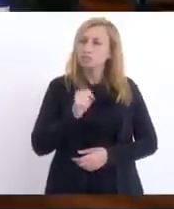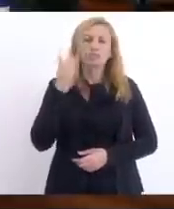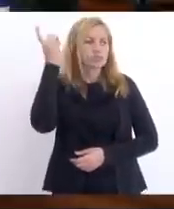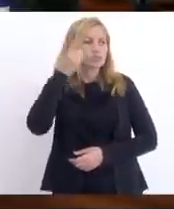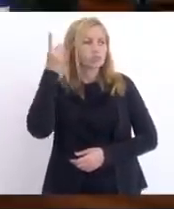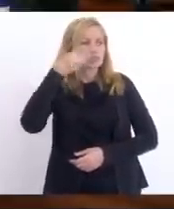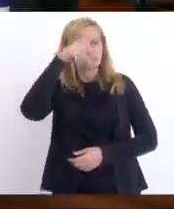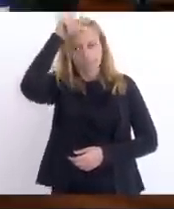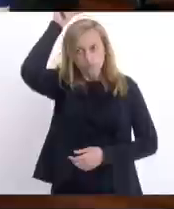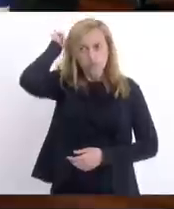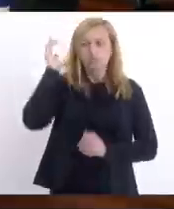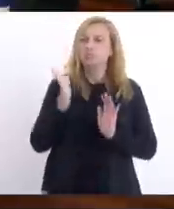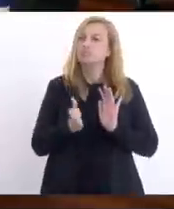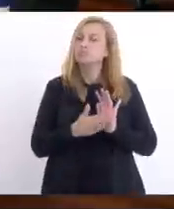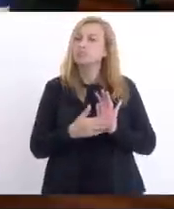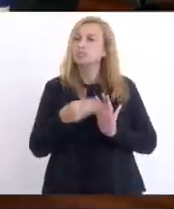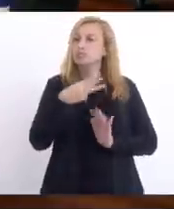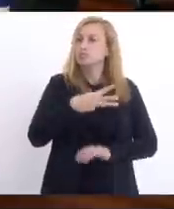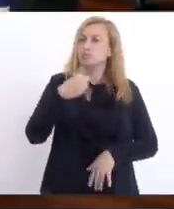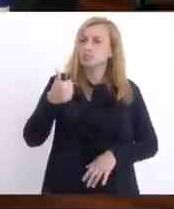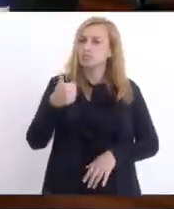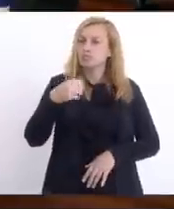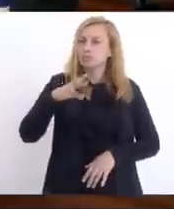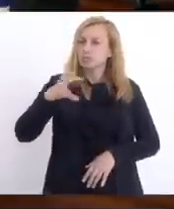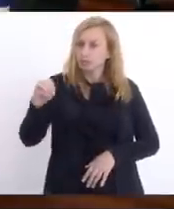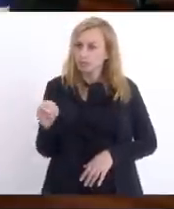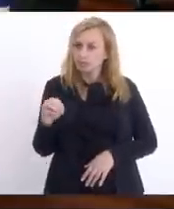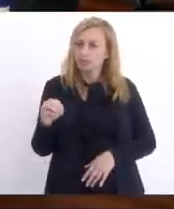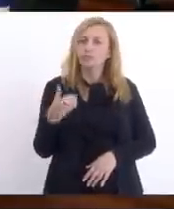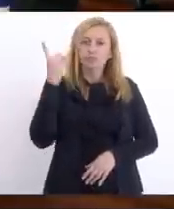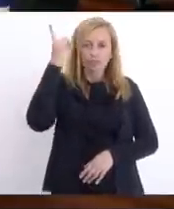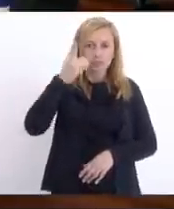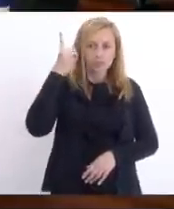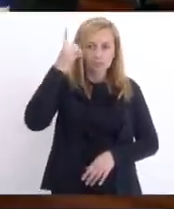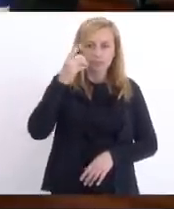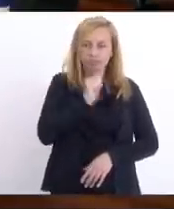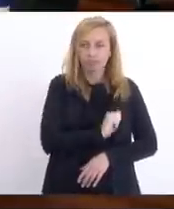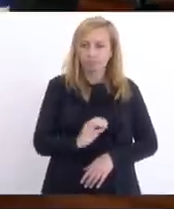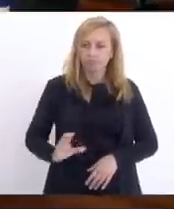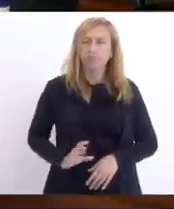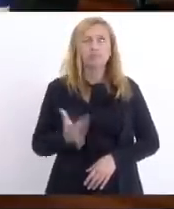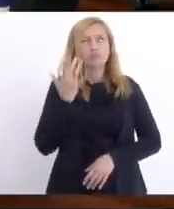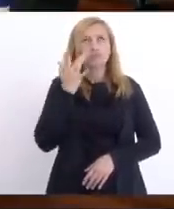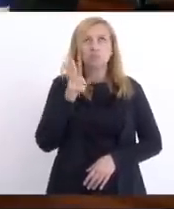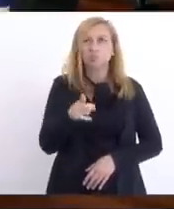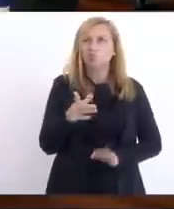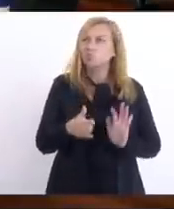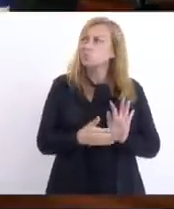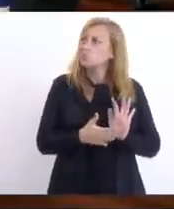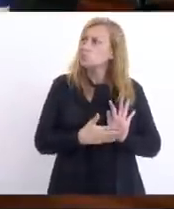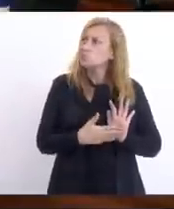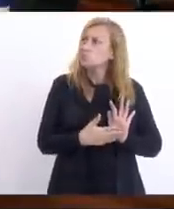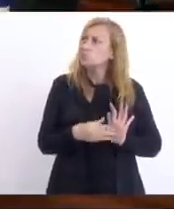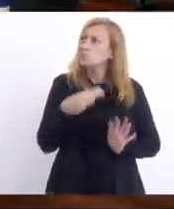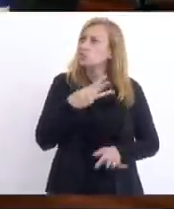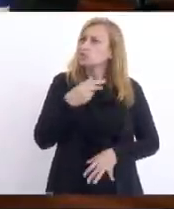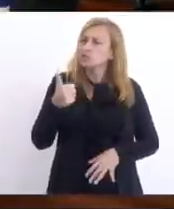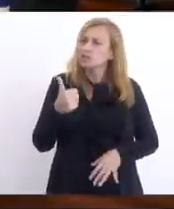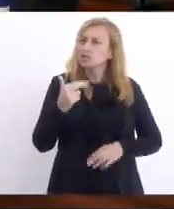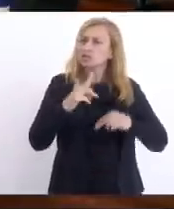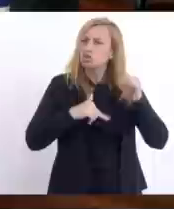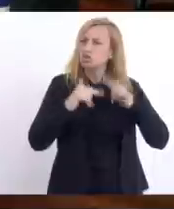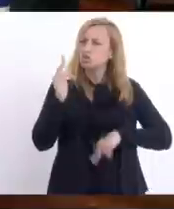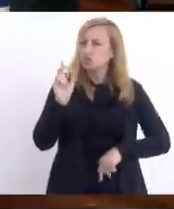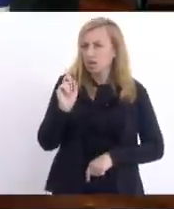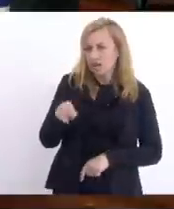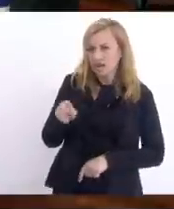Luiz Paulo propôs o 31 de março. O deputado André Siciliano, se não me engano, propôs 30 de junho. É